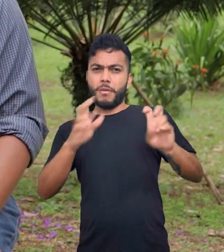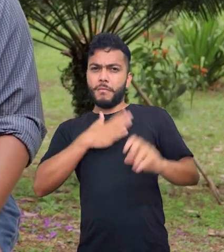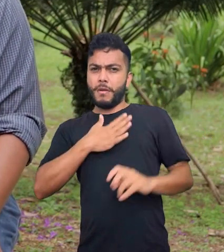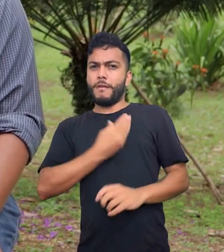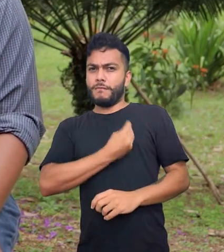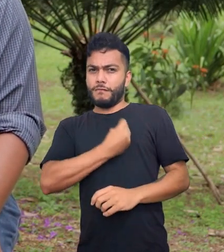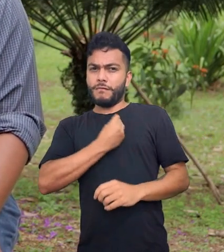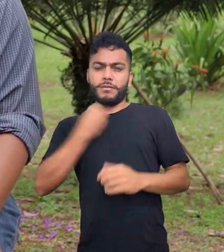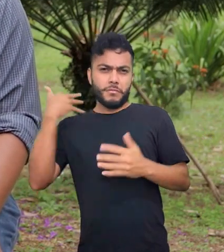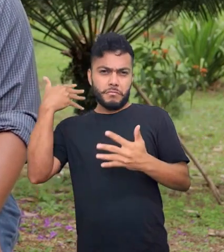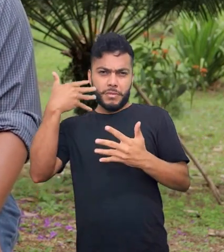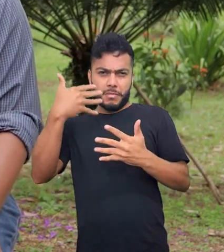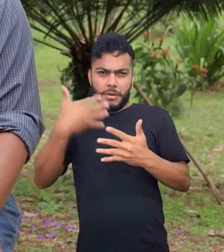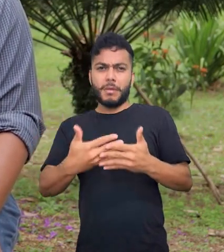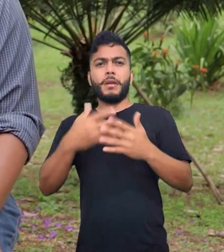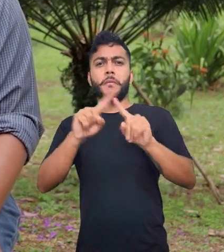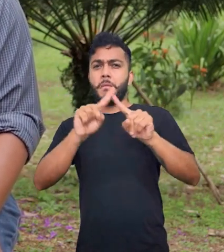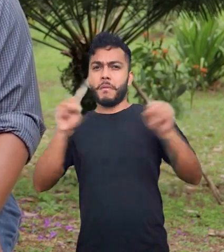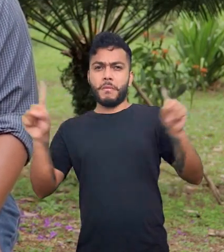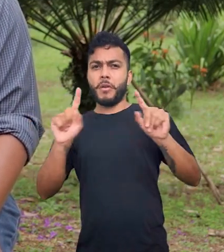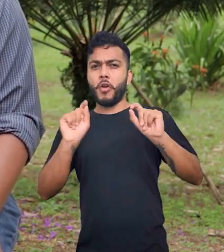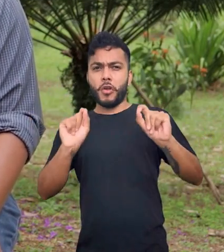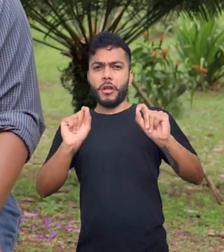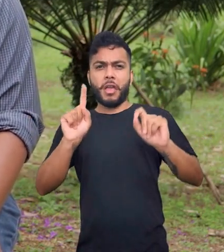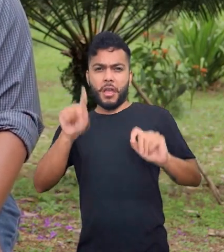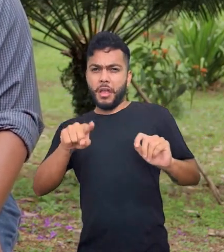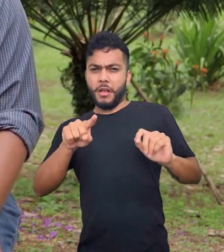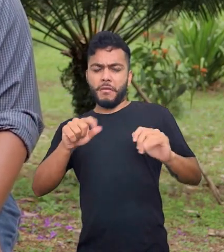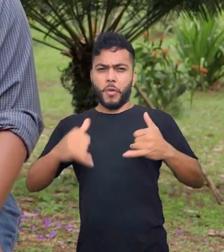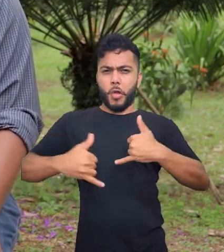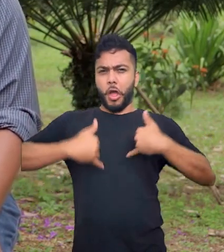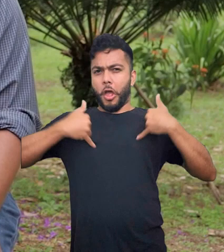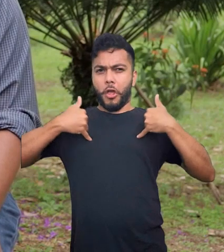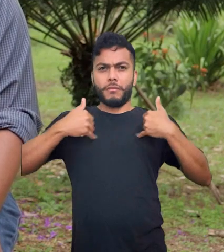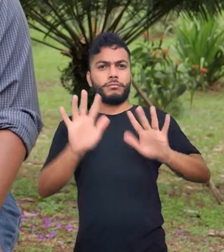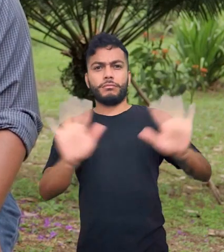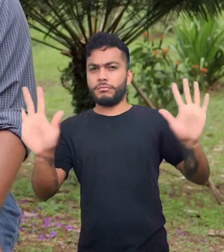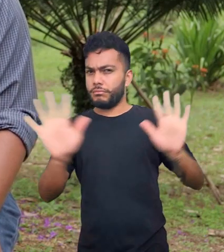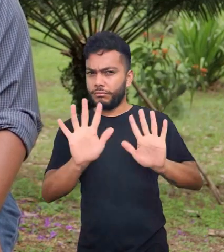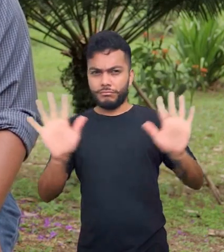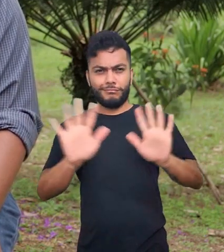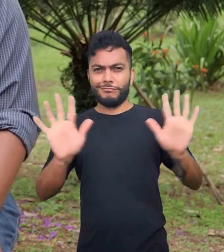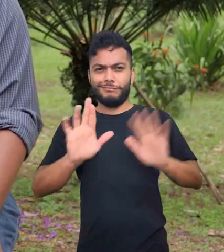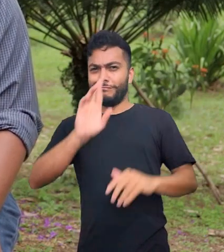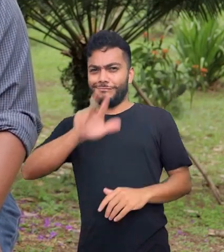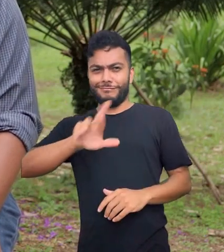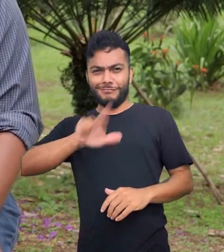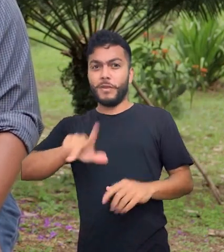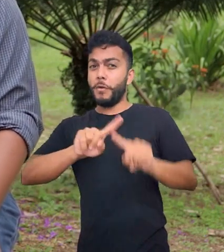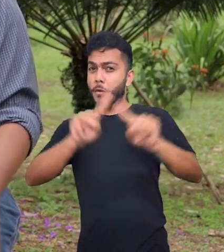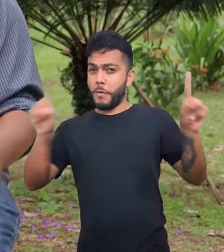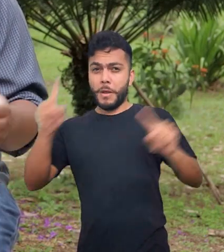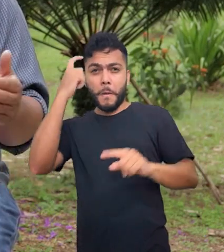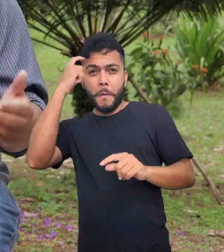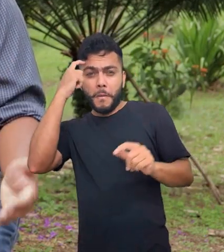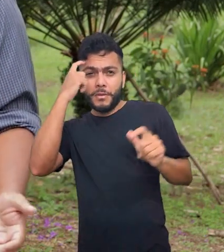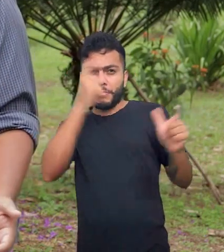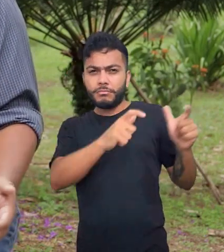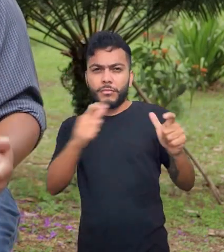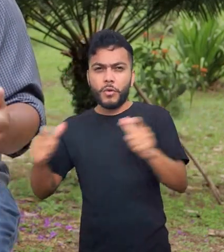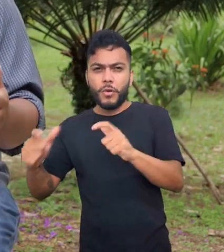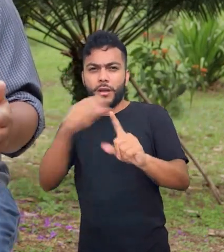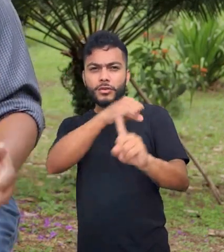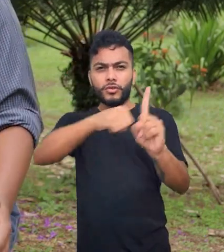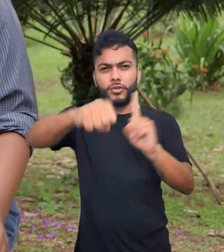exaltação, mas sim de pensar lugares sociais, e aí lugares sociais bem referenciados, um lugar